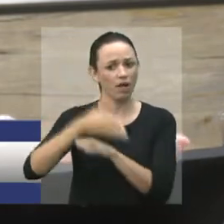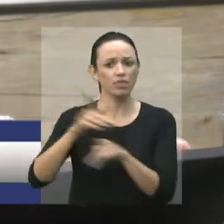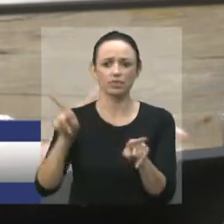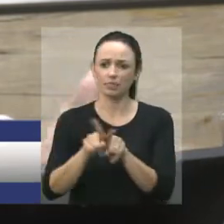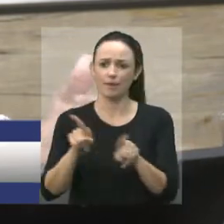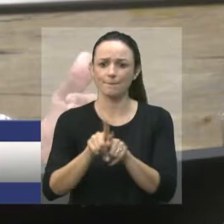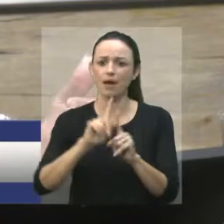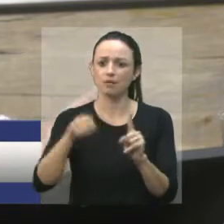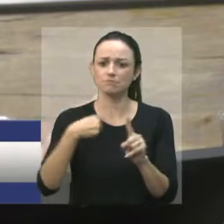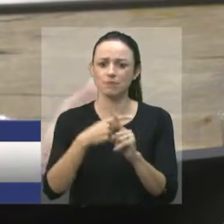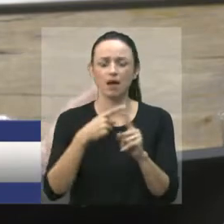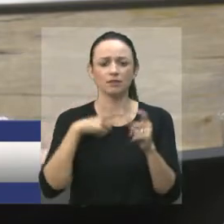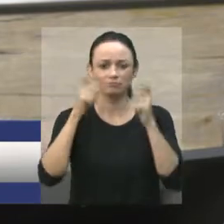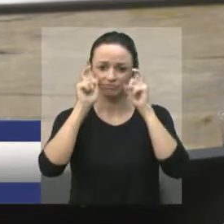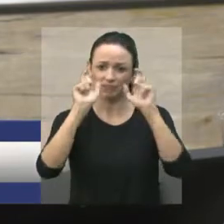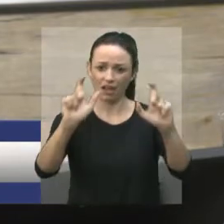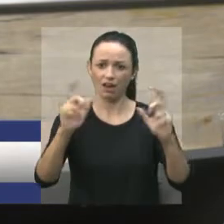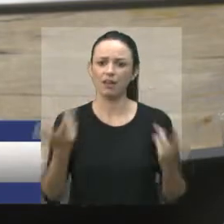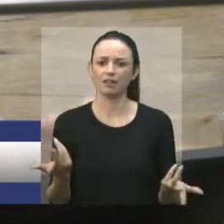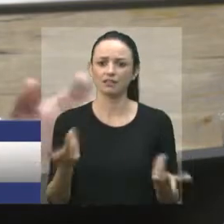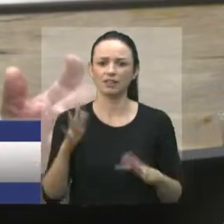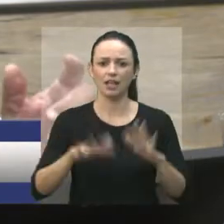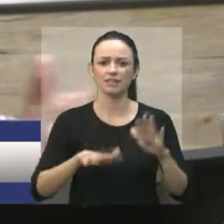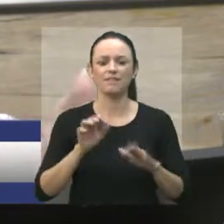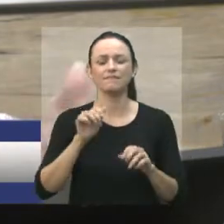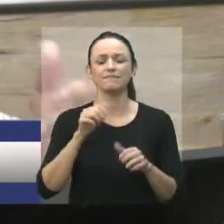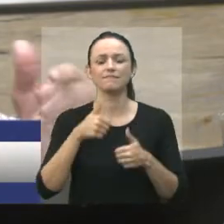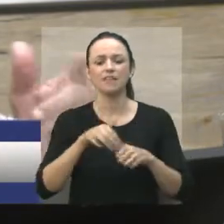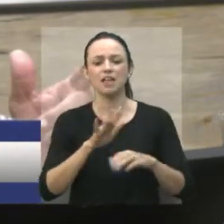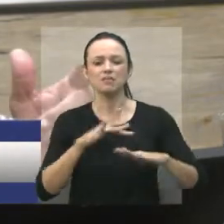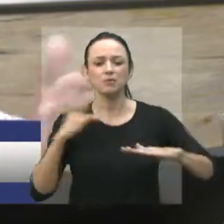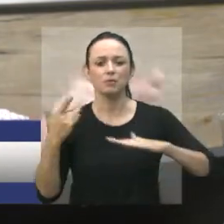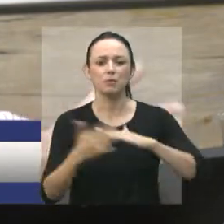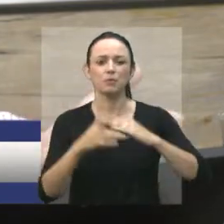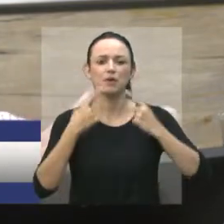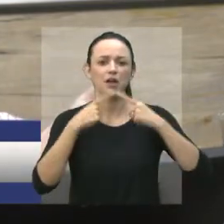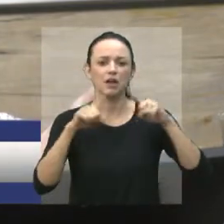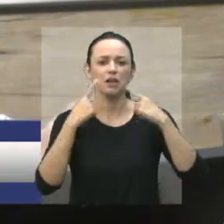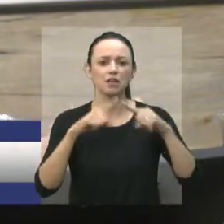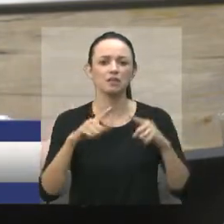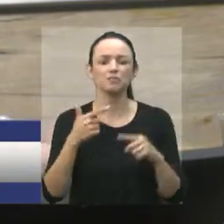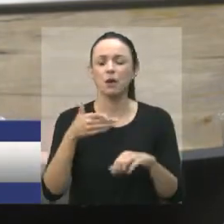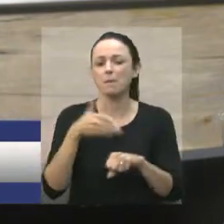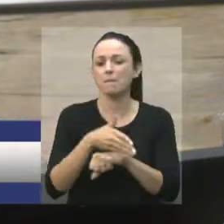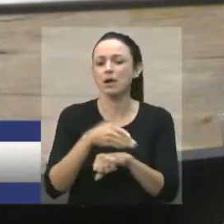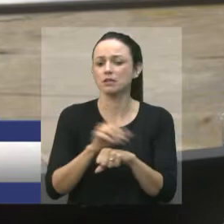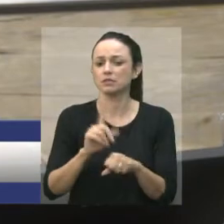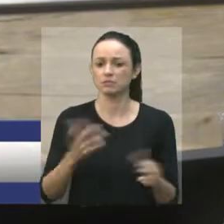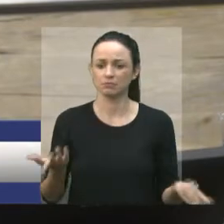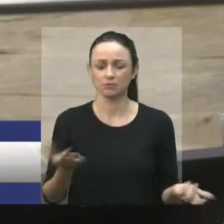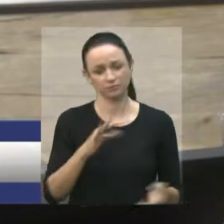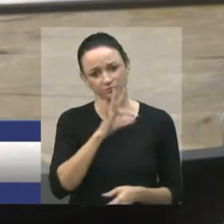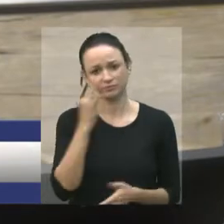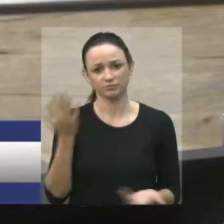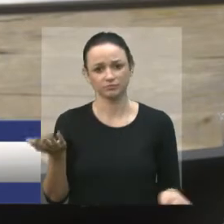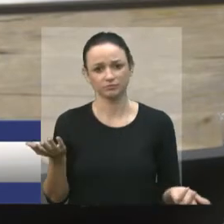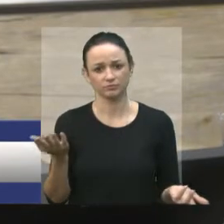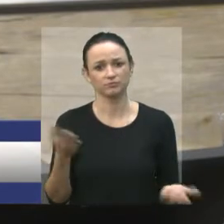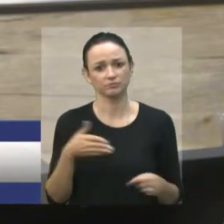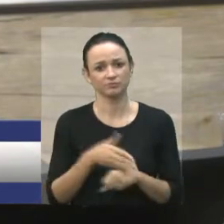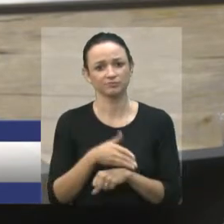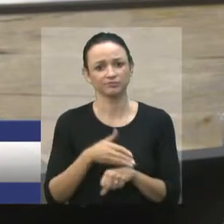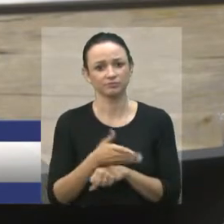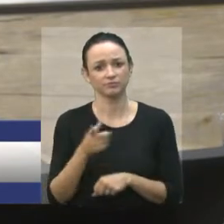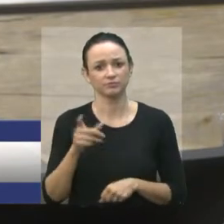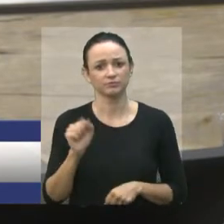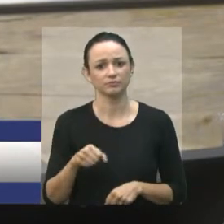que têm interesse, que muitas vezes as pessoas ficam na rede social, eles criticam, falam, mas não tem uma participação. Então, ótimo que se participe. Aí a